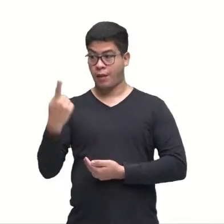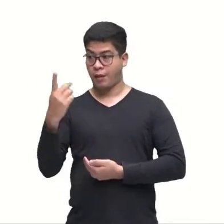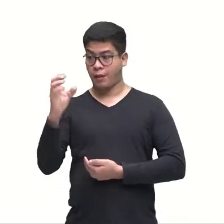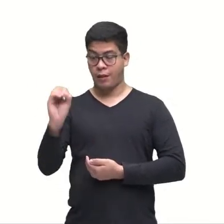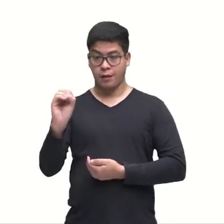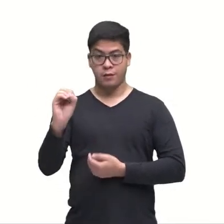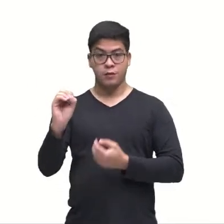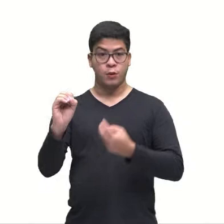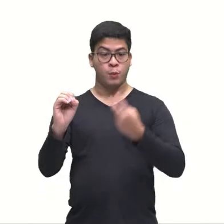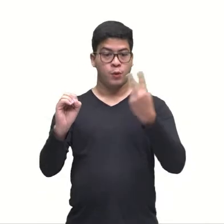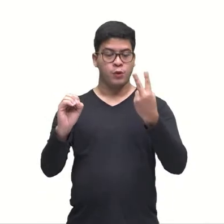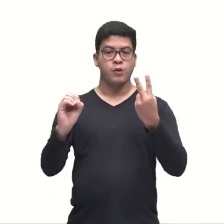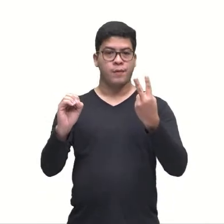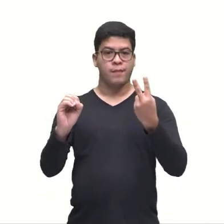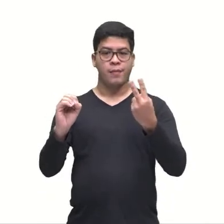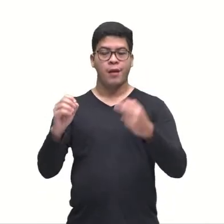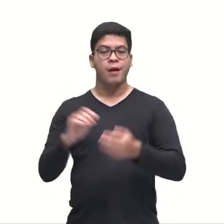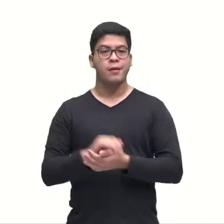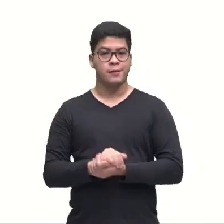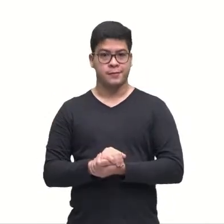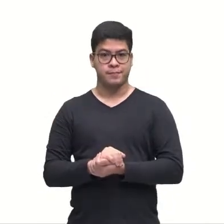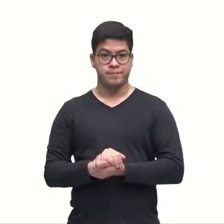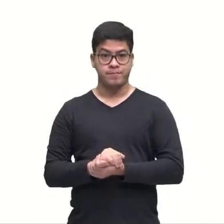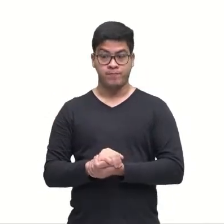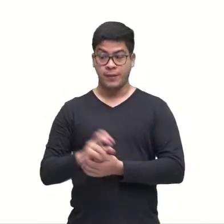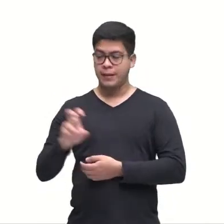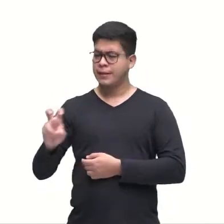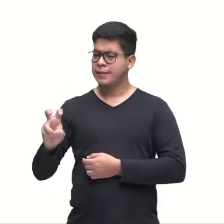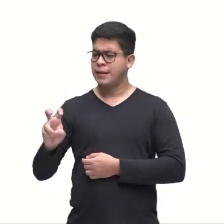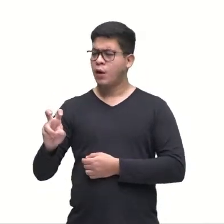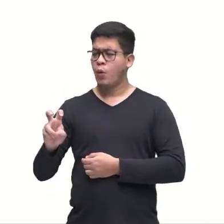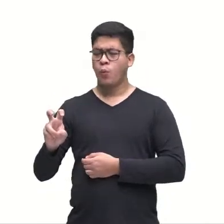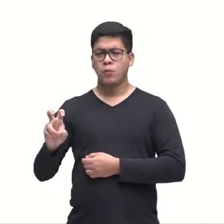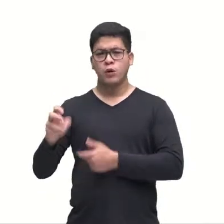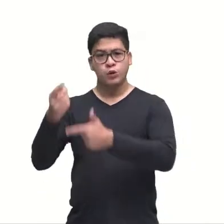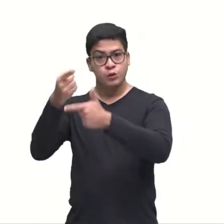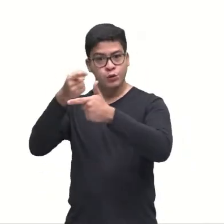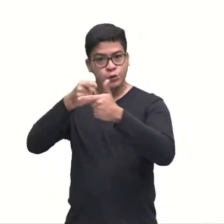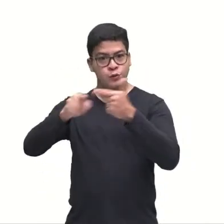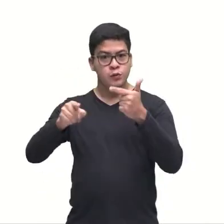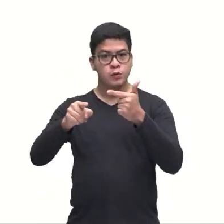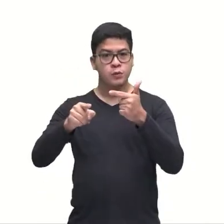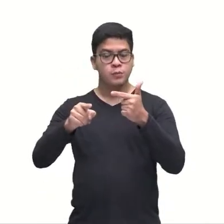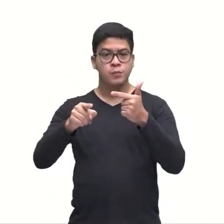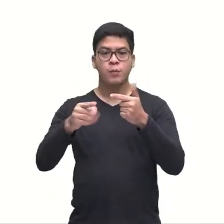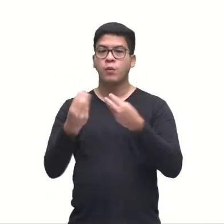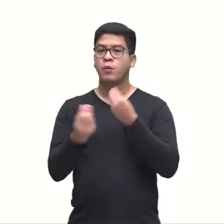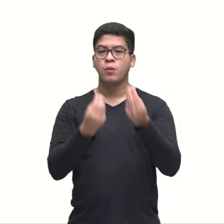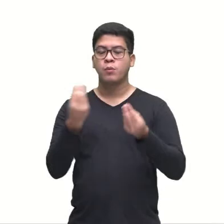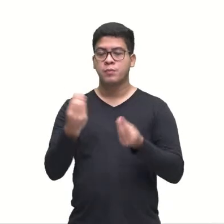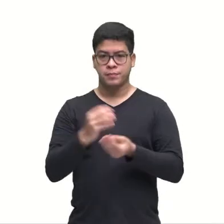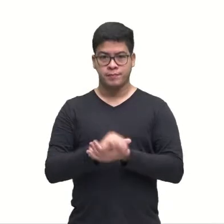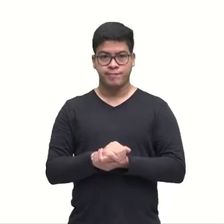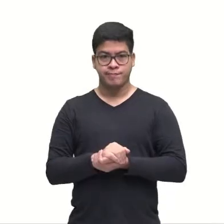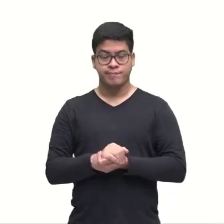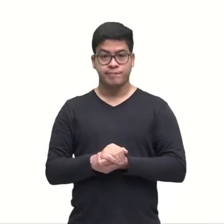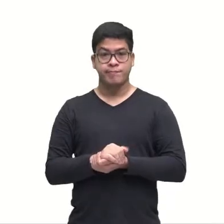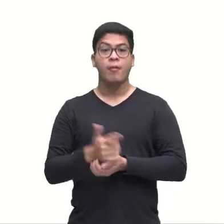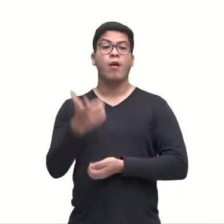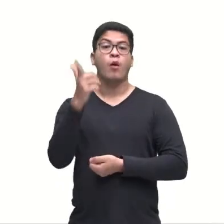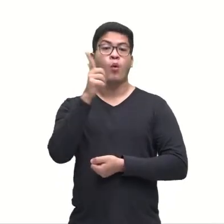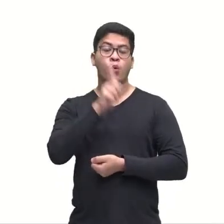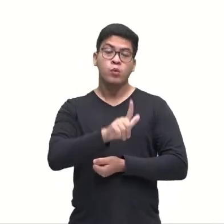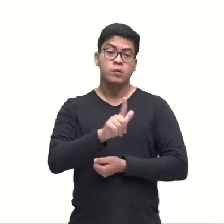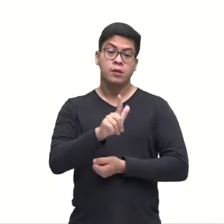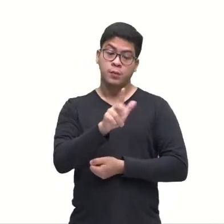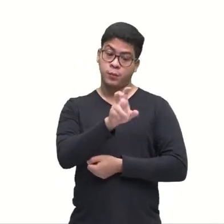dá 5. Legal. Eu consigo dividir 5 por 2 agora? Não dá, né? Vai dar um número decimal